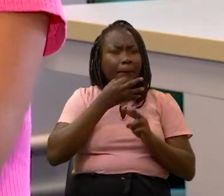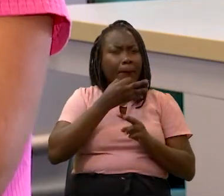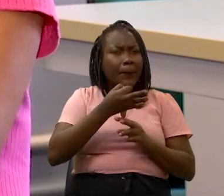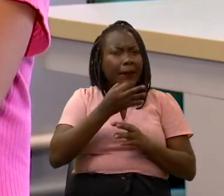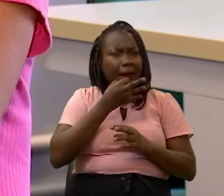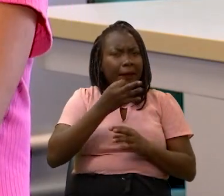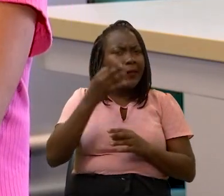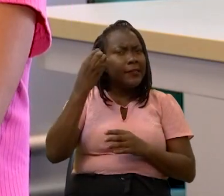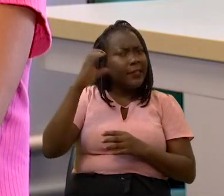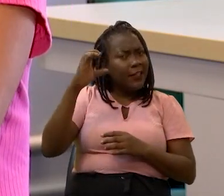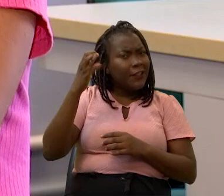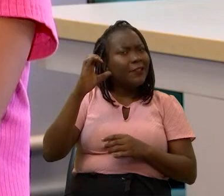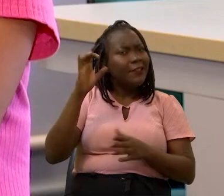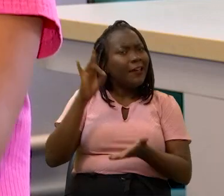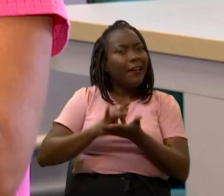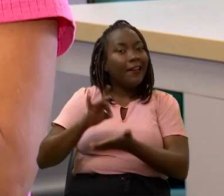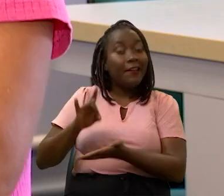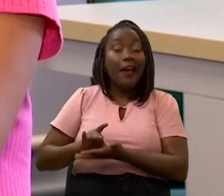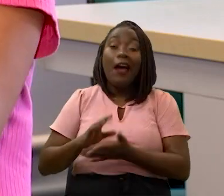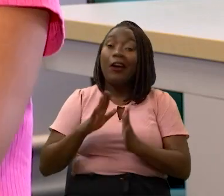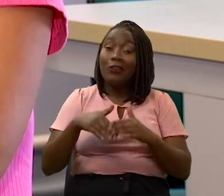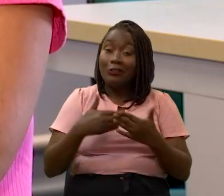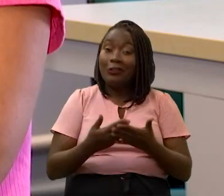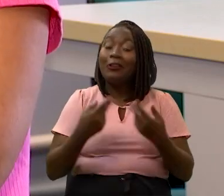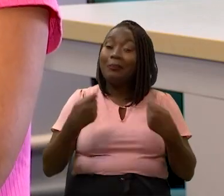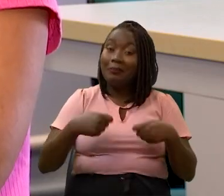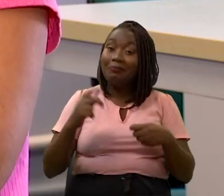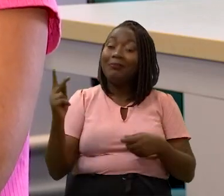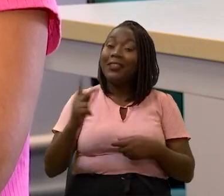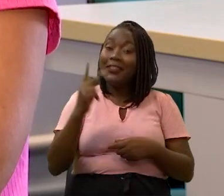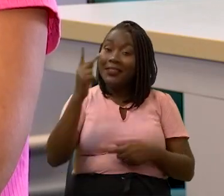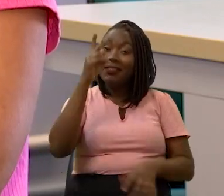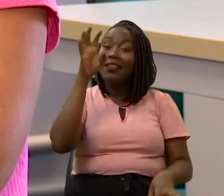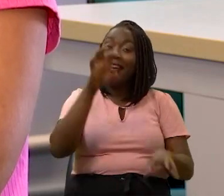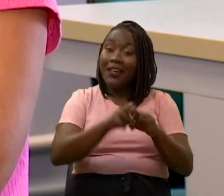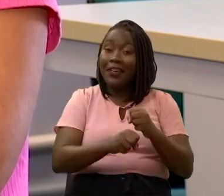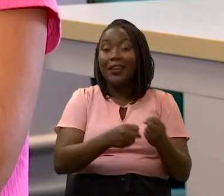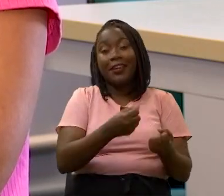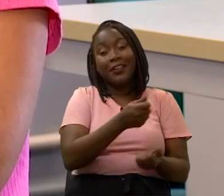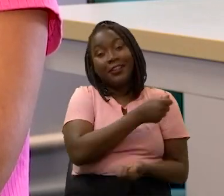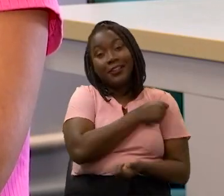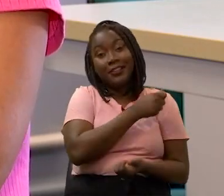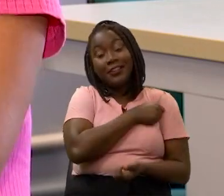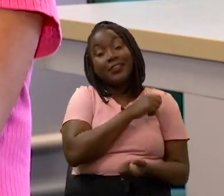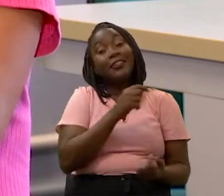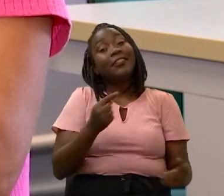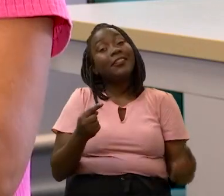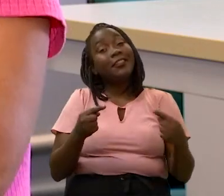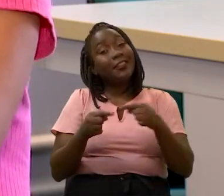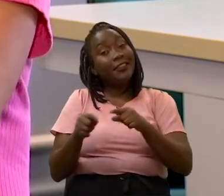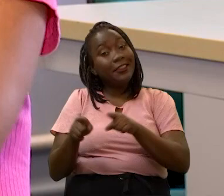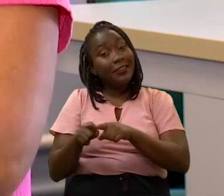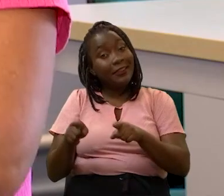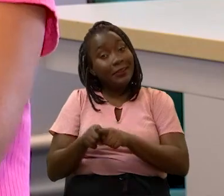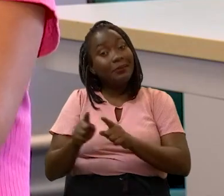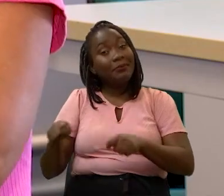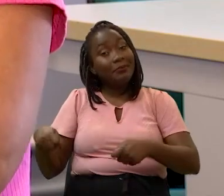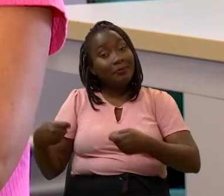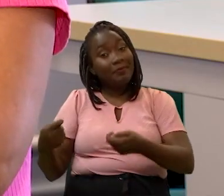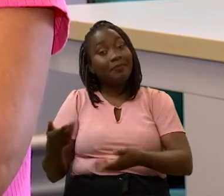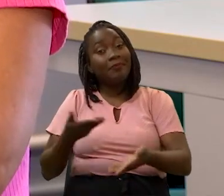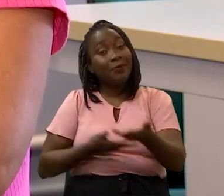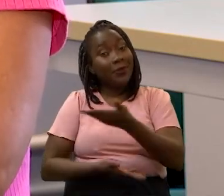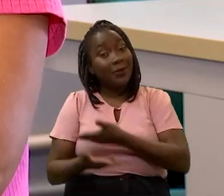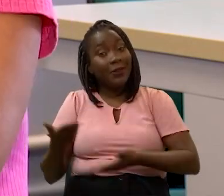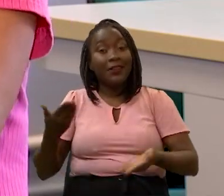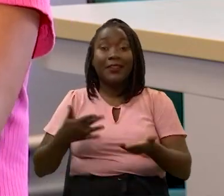e científica da realidade. Então, uma escola precisa prezar pela formação dos seus estudantes e, ao mesmo tempo, propiciar essa